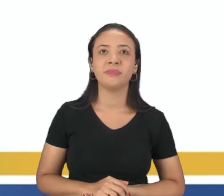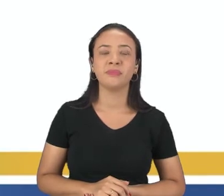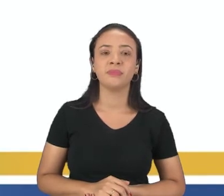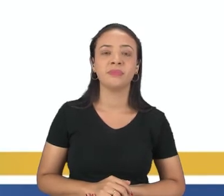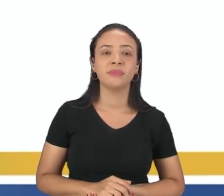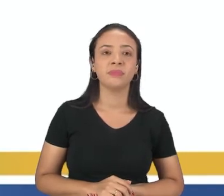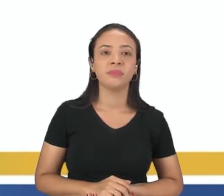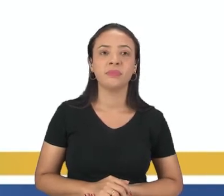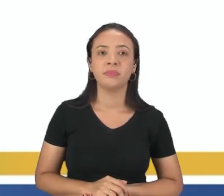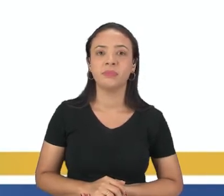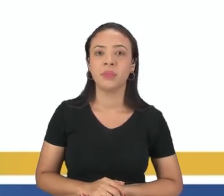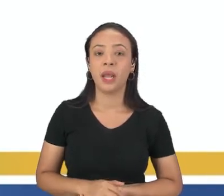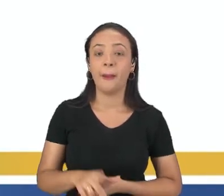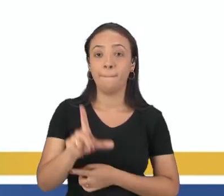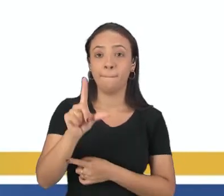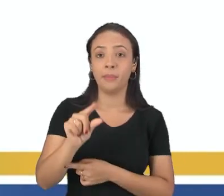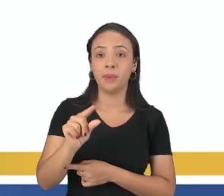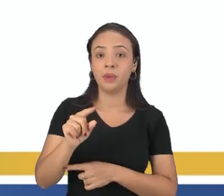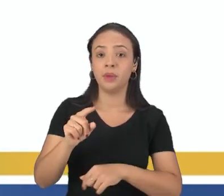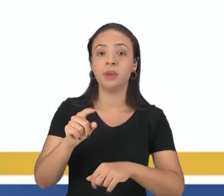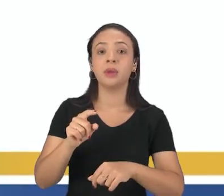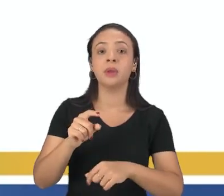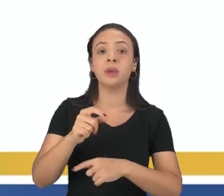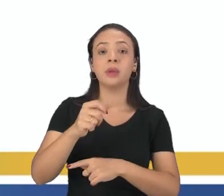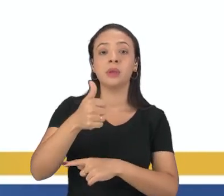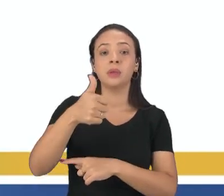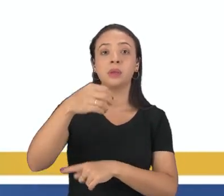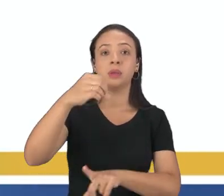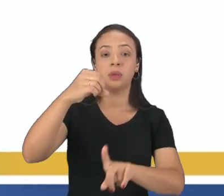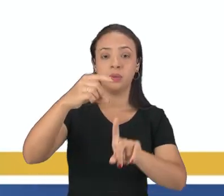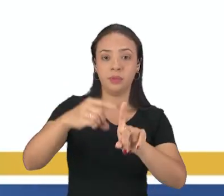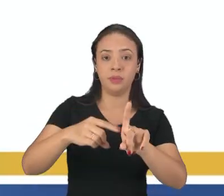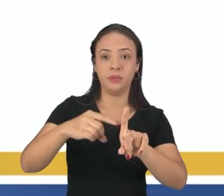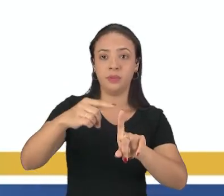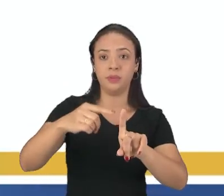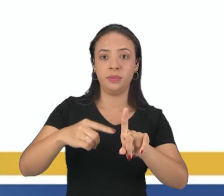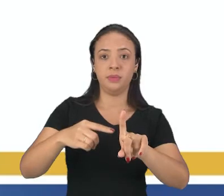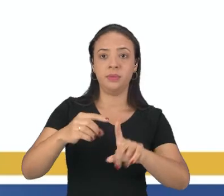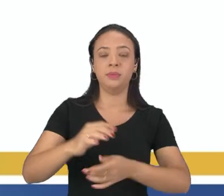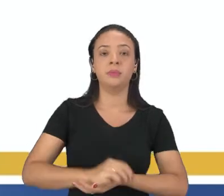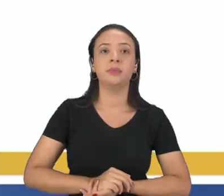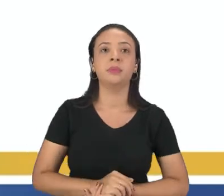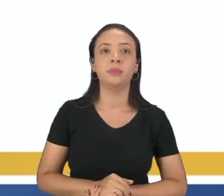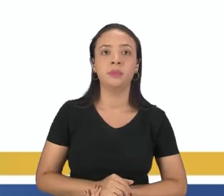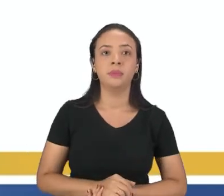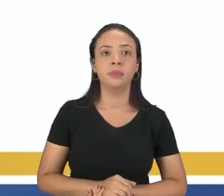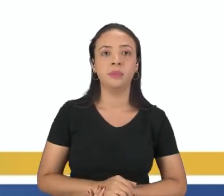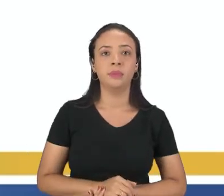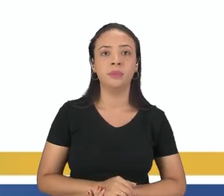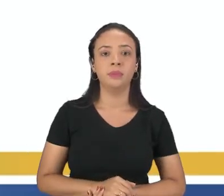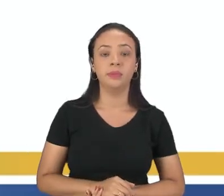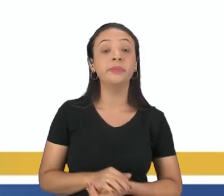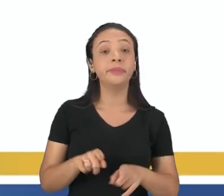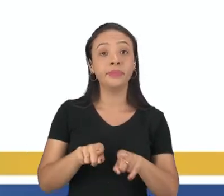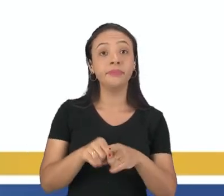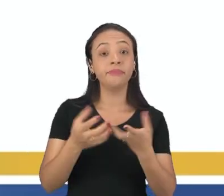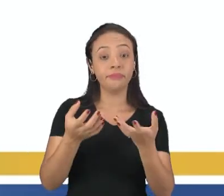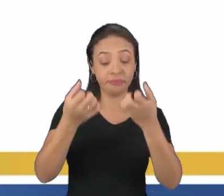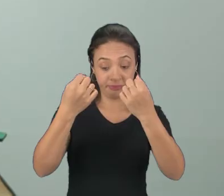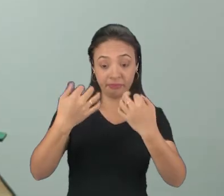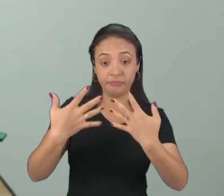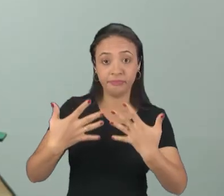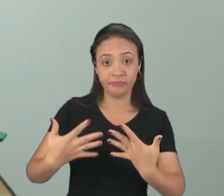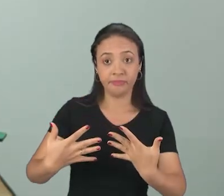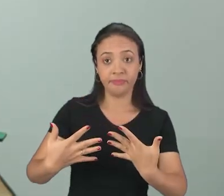máxima e a mínima 19 graus Celsius, muito bem. E eu queria falar aqui um pouquinho para